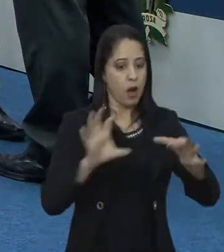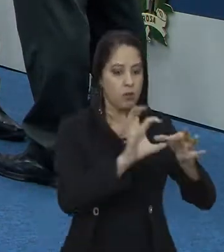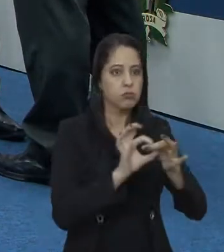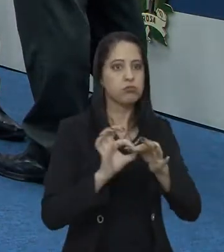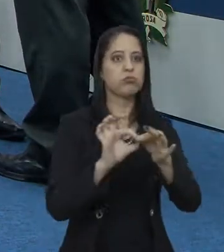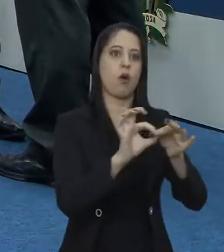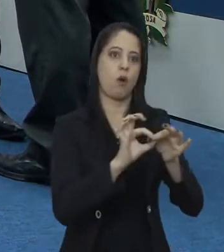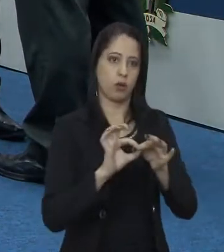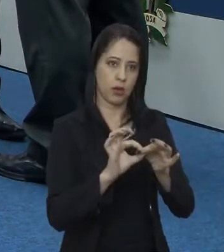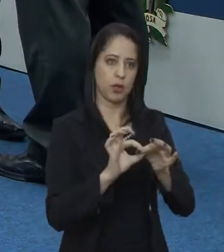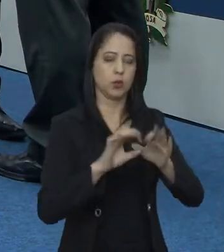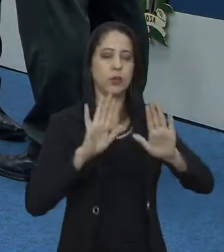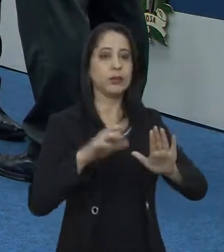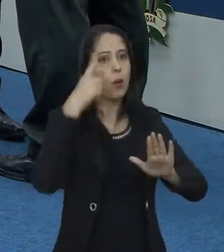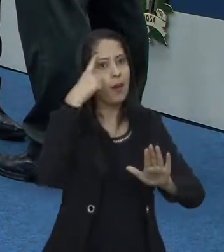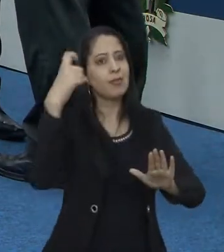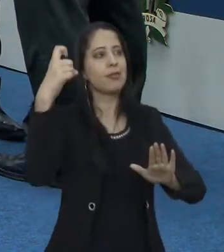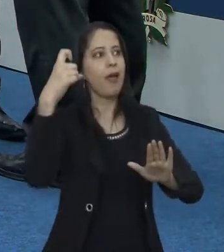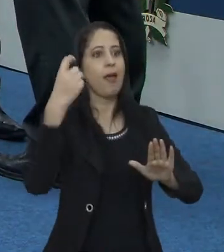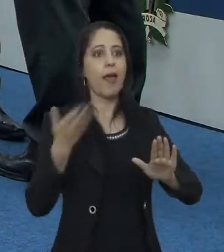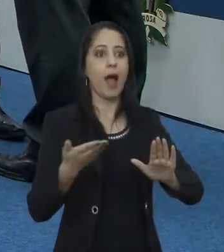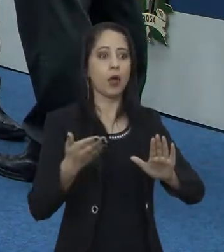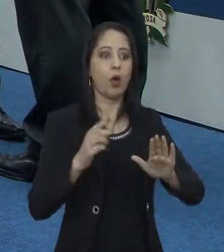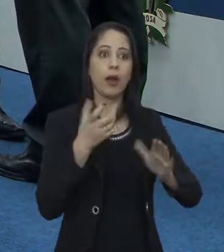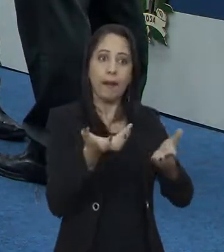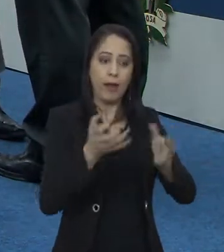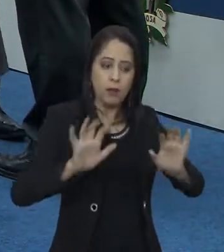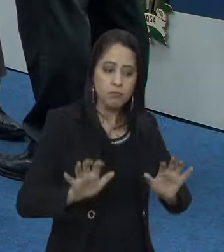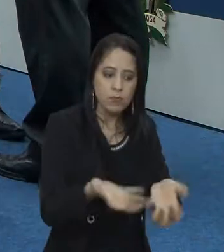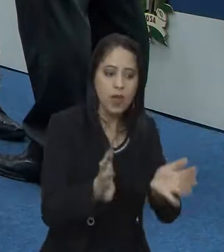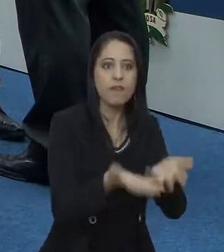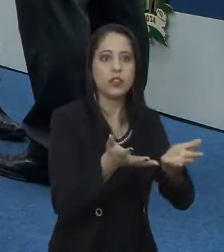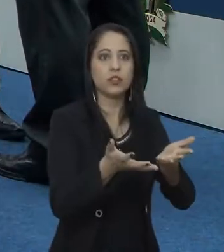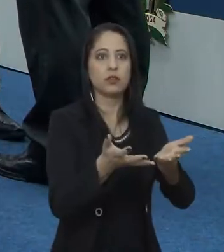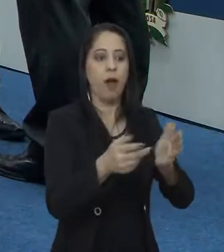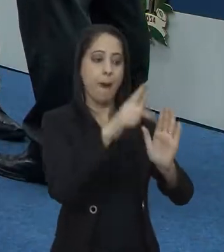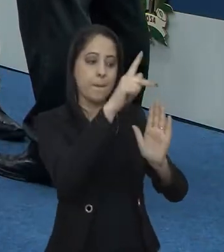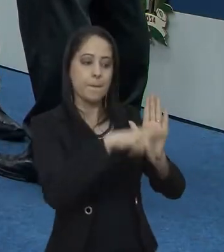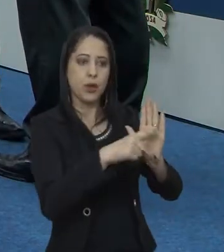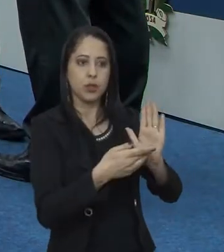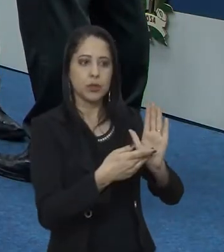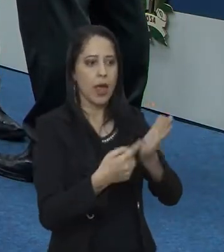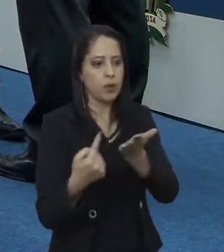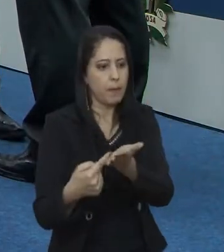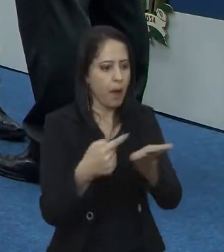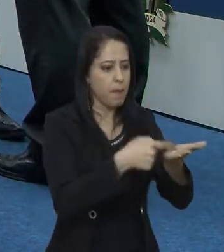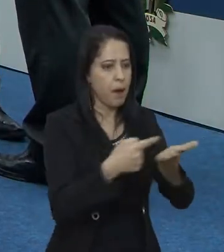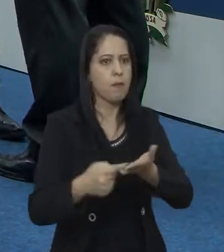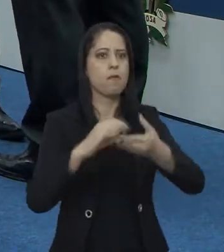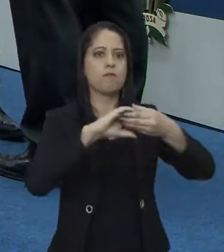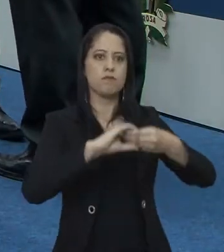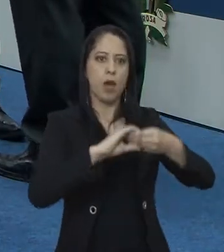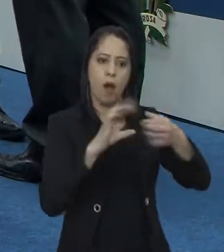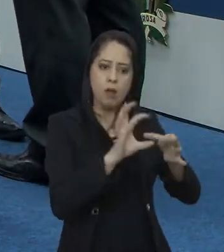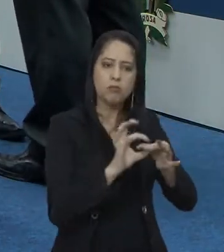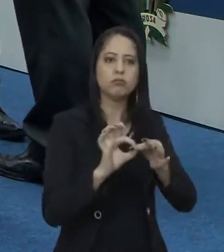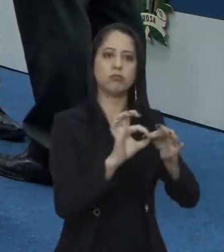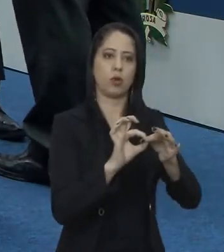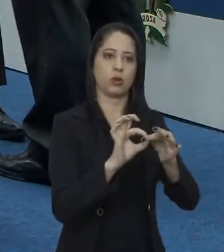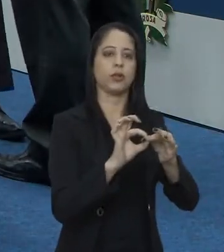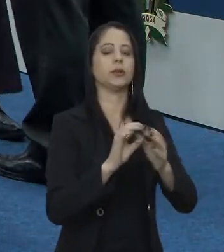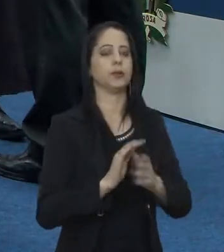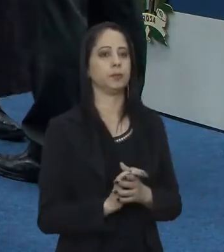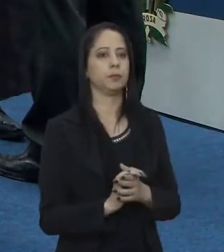esta política essa ideia que nós estamos fomentando com o projeto a trabalhar de mãos dadas